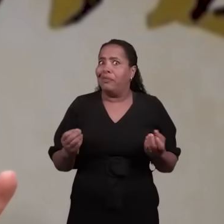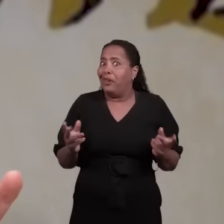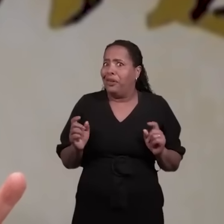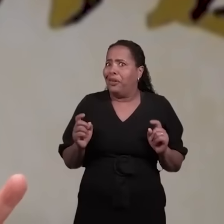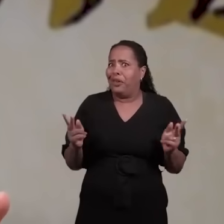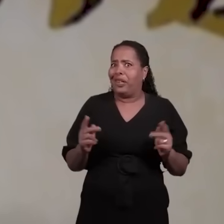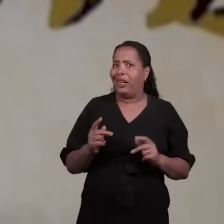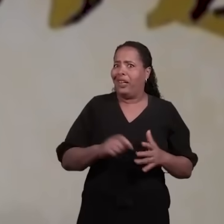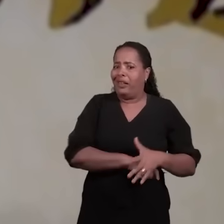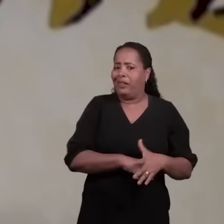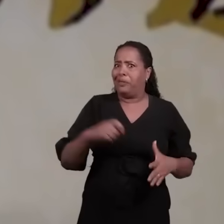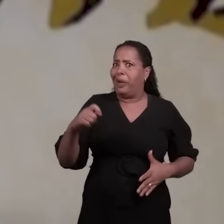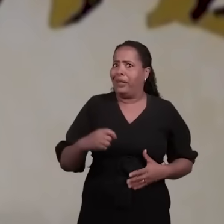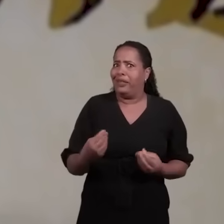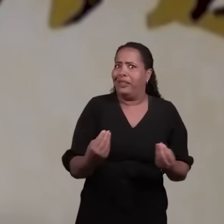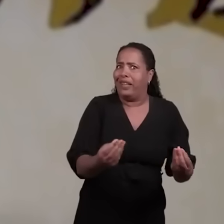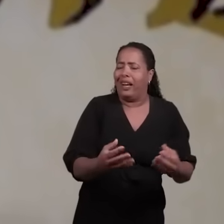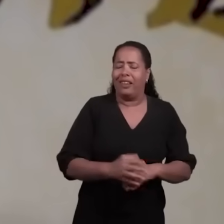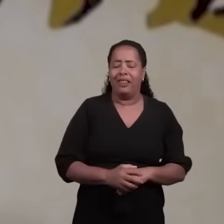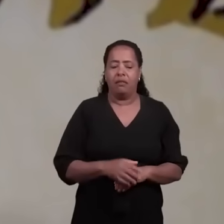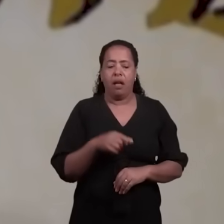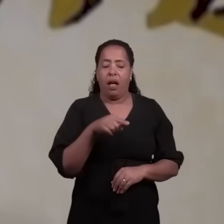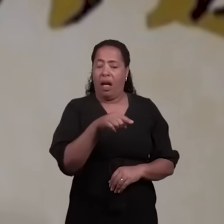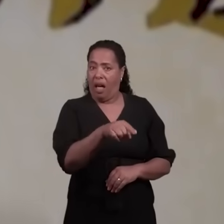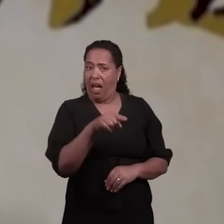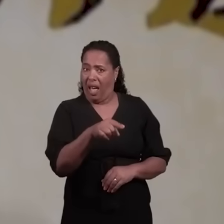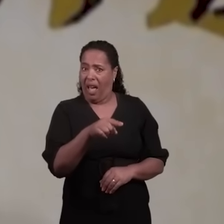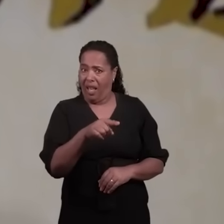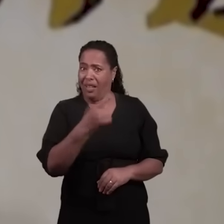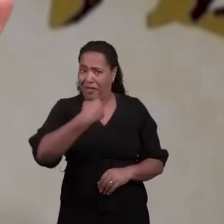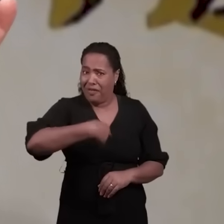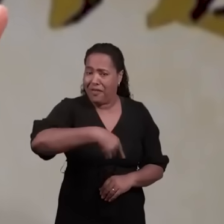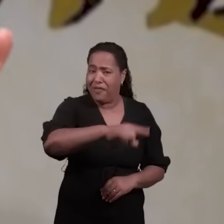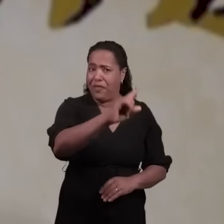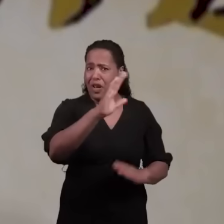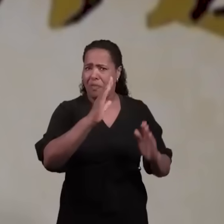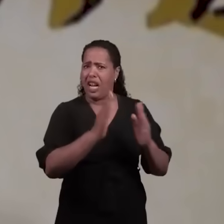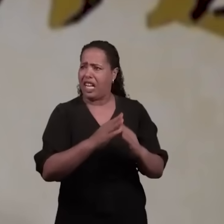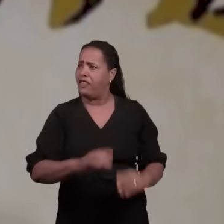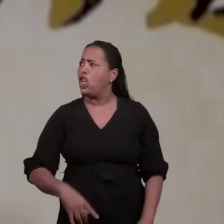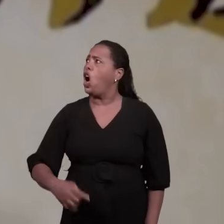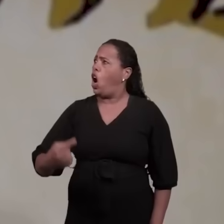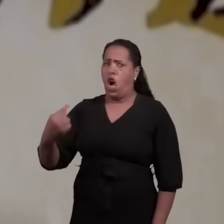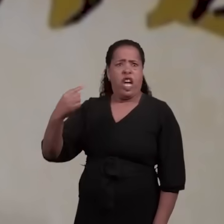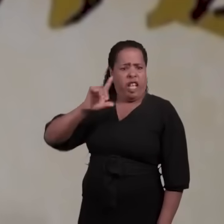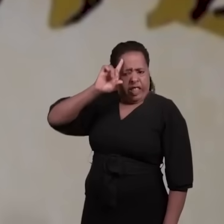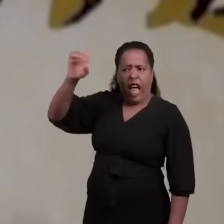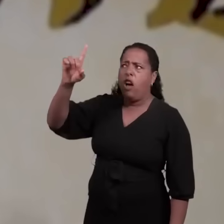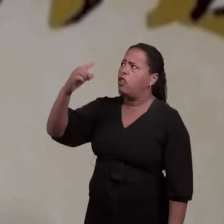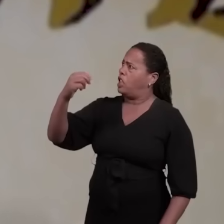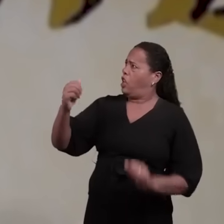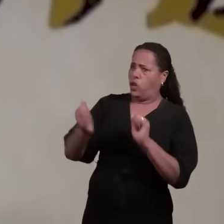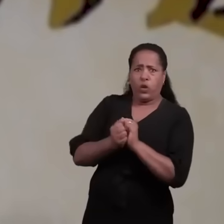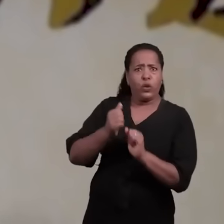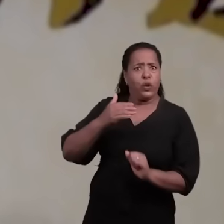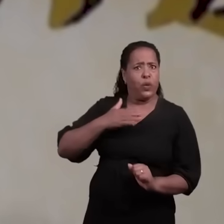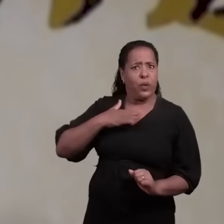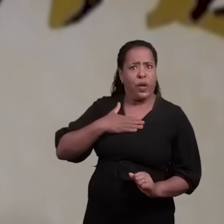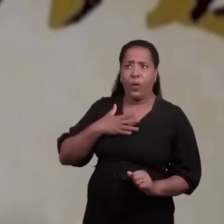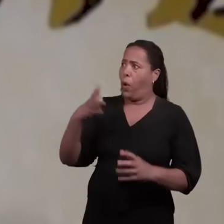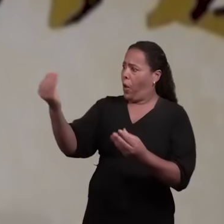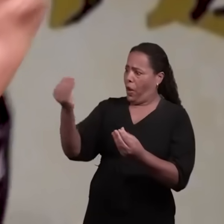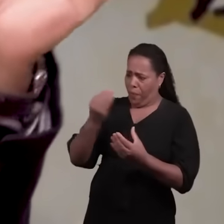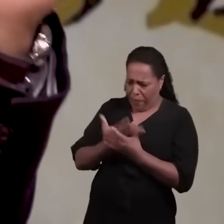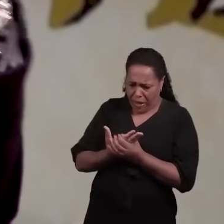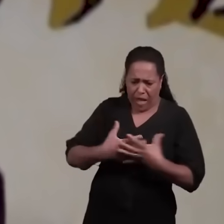Tudo bem, uma espada. Ela foi para casa, chegou lá cheia de razão. Olha, inclusive, Deus está a meu favor nessa questão aqui,